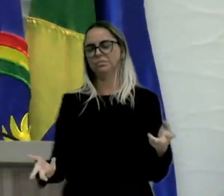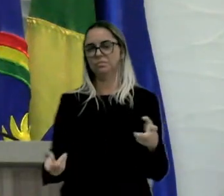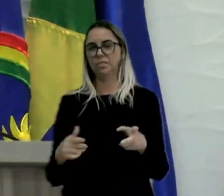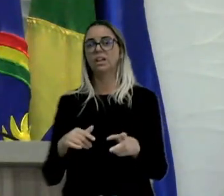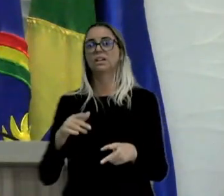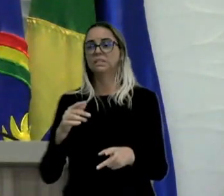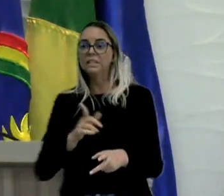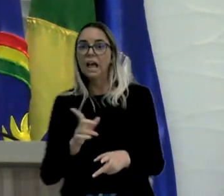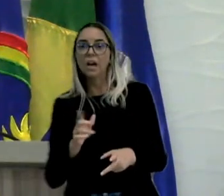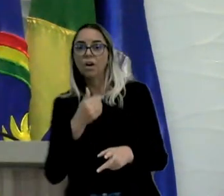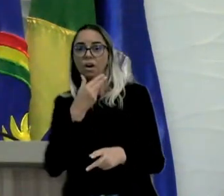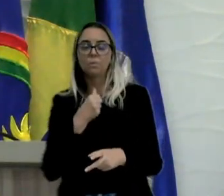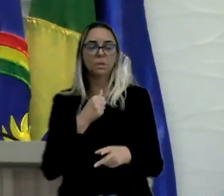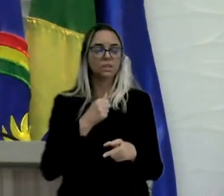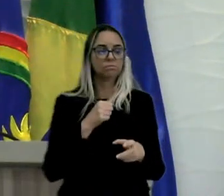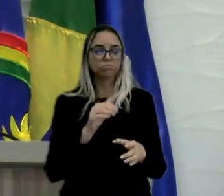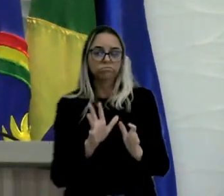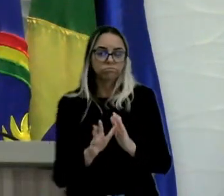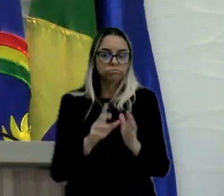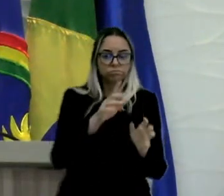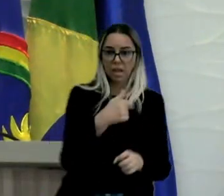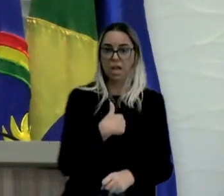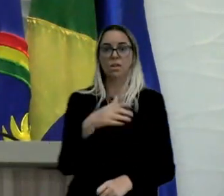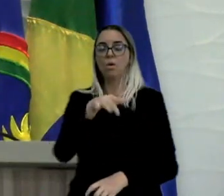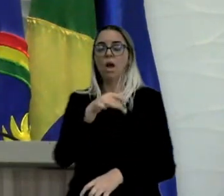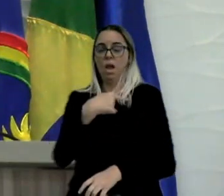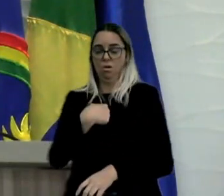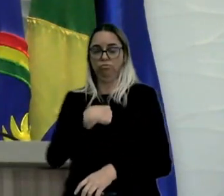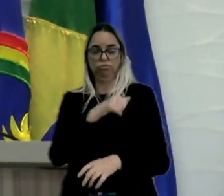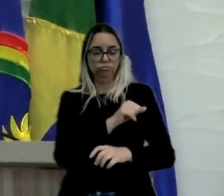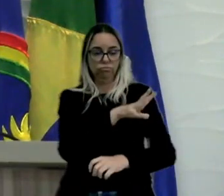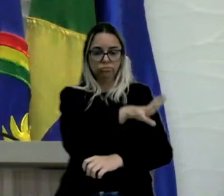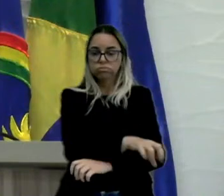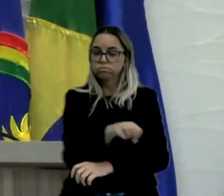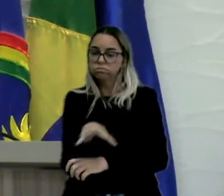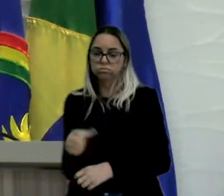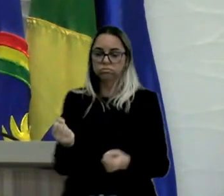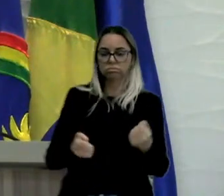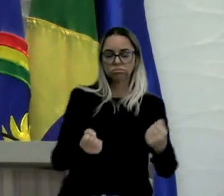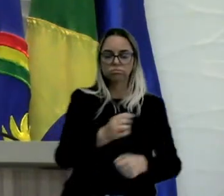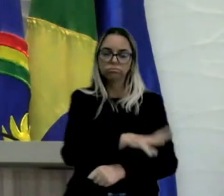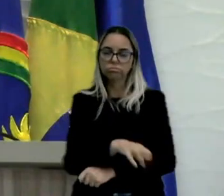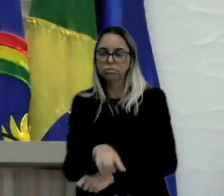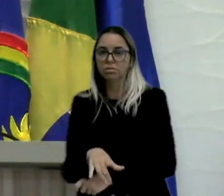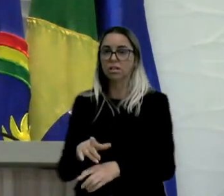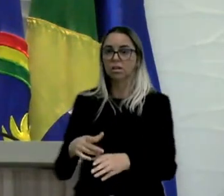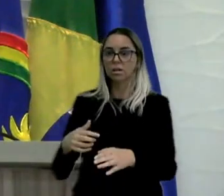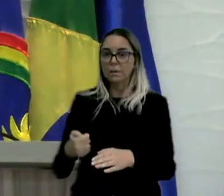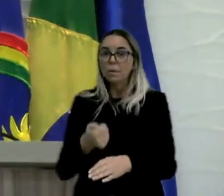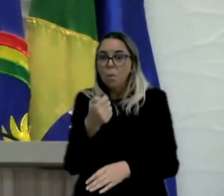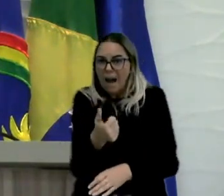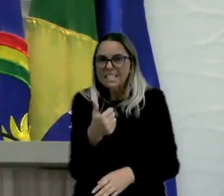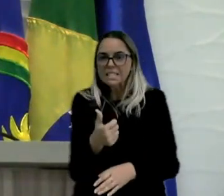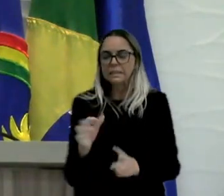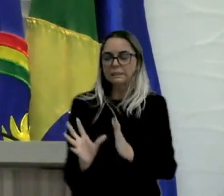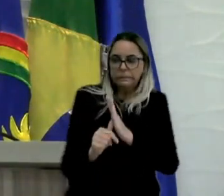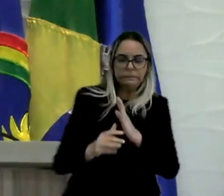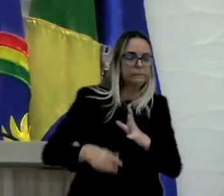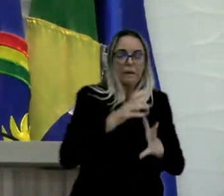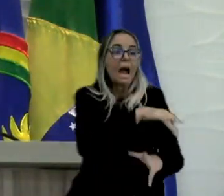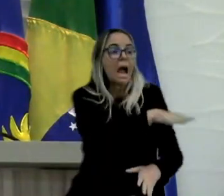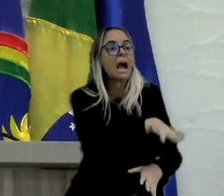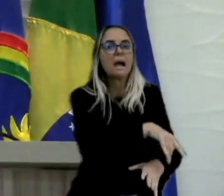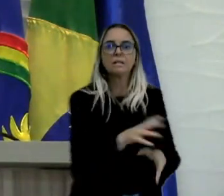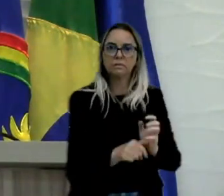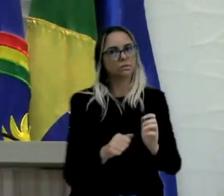região ali e por pouco eu não fui assaltado questão de minutos mas na frente o irmão de Paulo aquit doá passou de moto tomaram